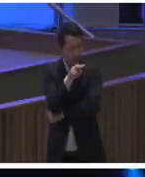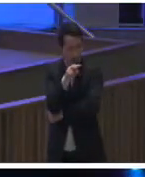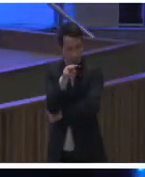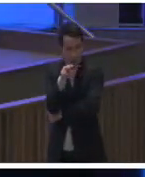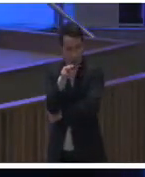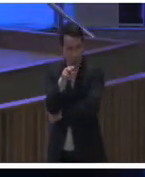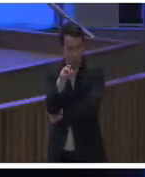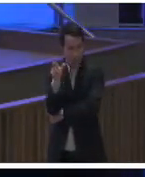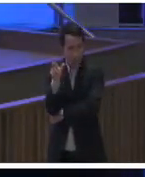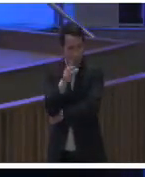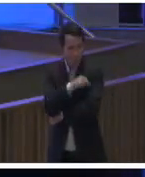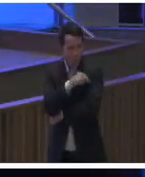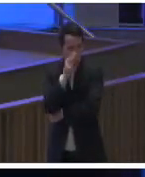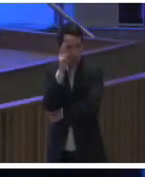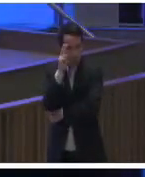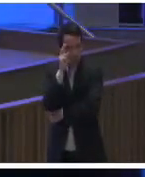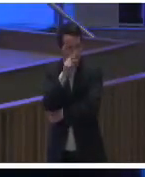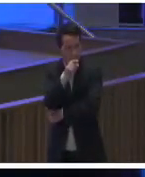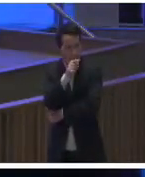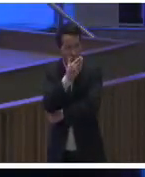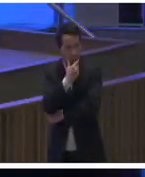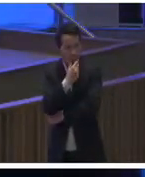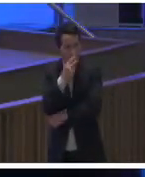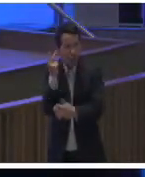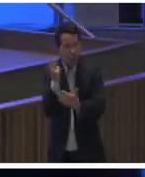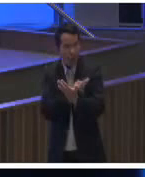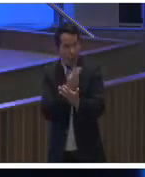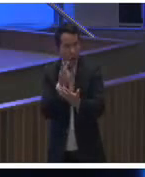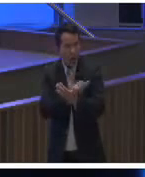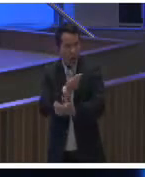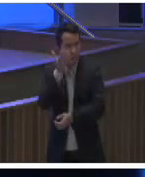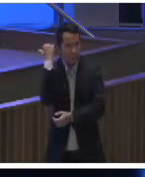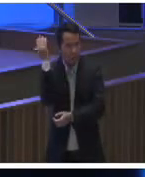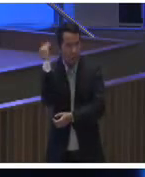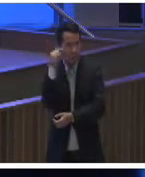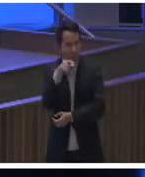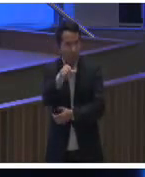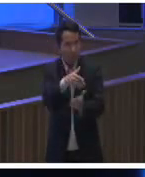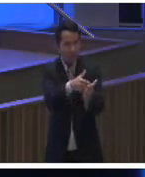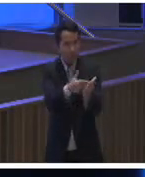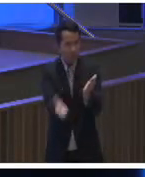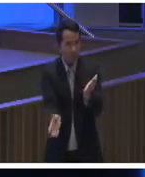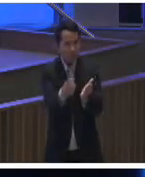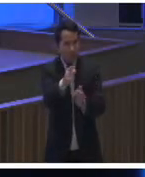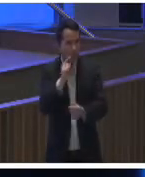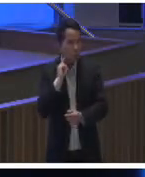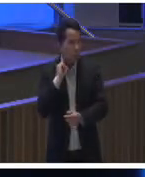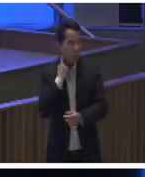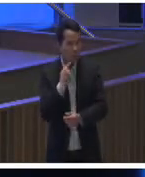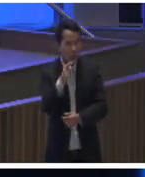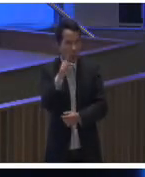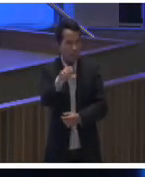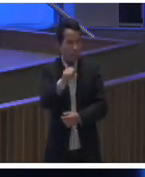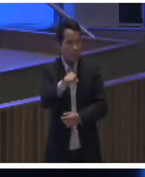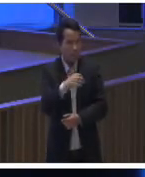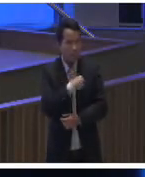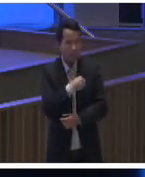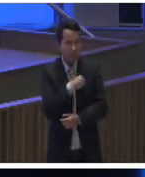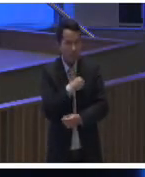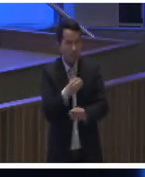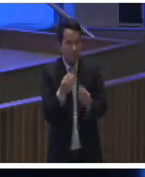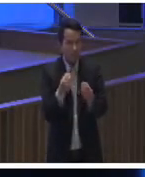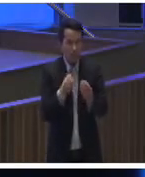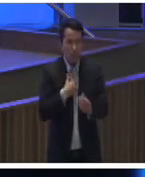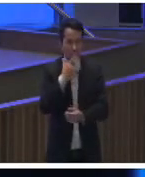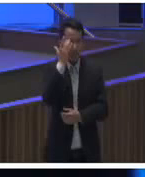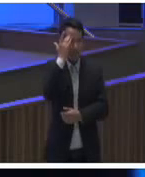mais complicado e mais errado que tinha, um perdido, essa família era uma bagunça, olha só como eles estão, eu nem sei o que